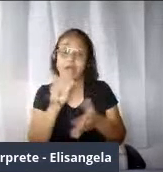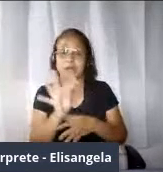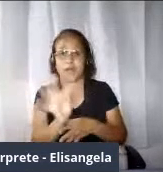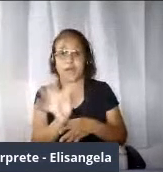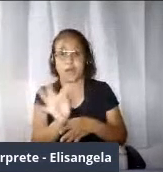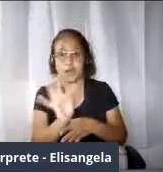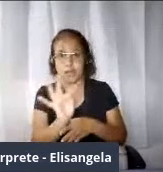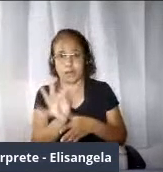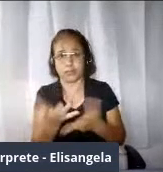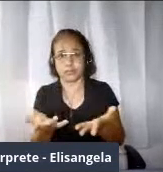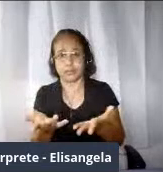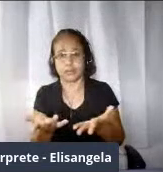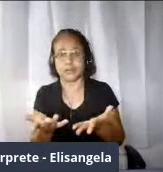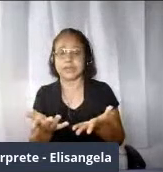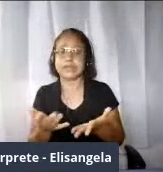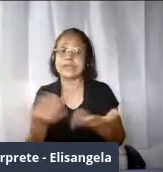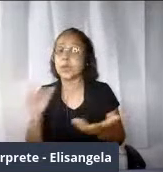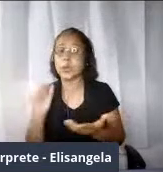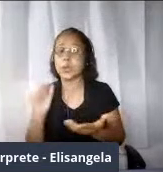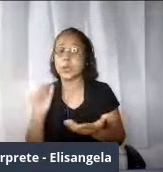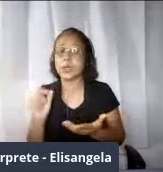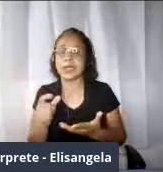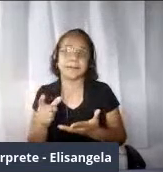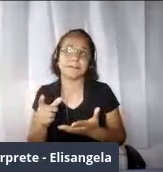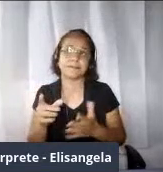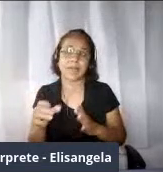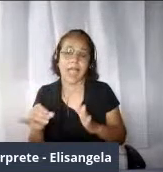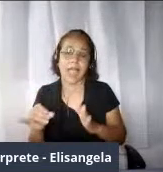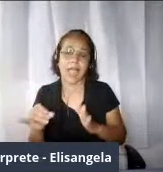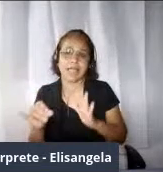que é uma questão importante na minha identidade docente aqui na UFPB.